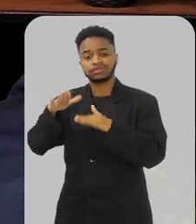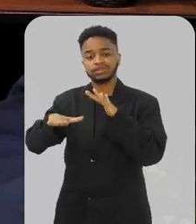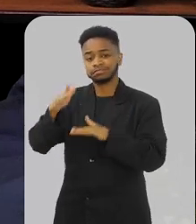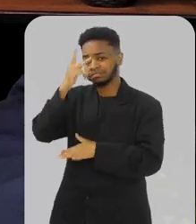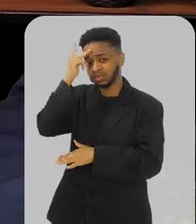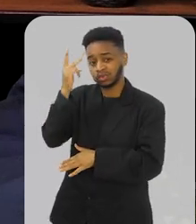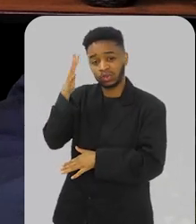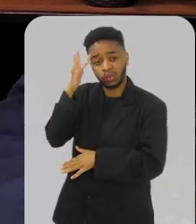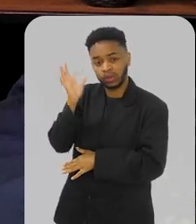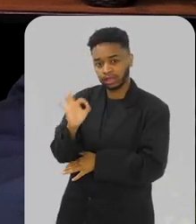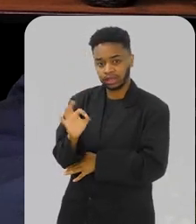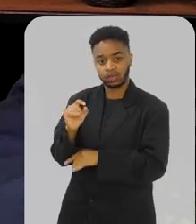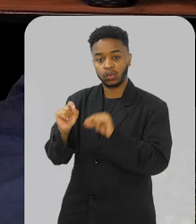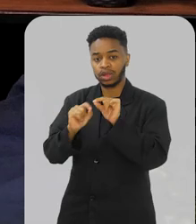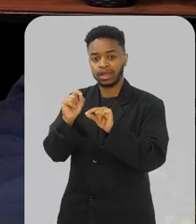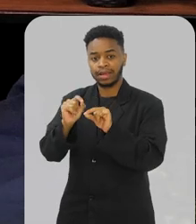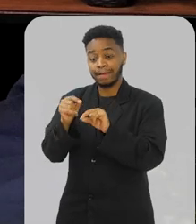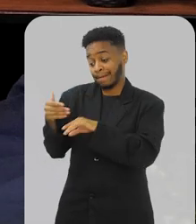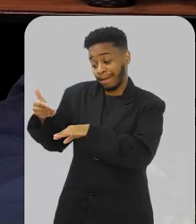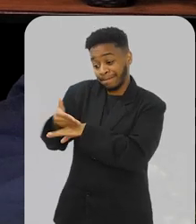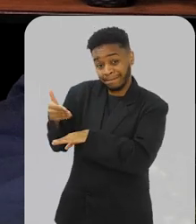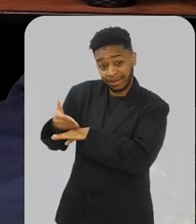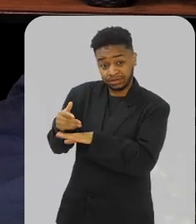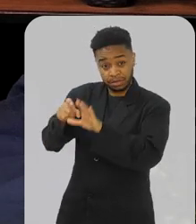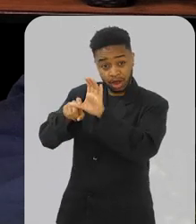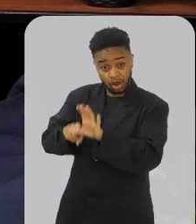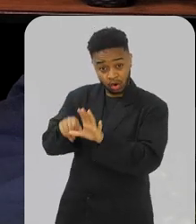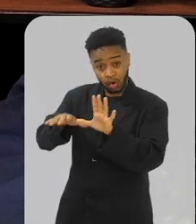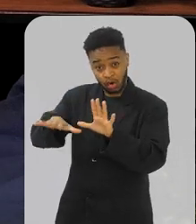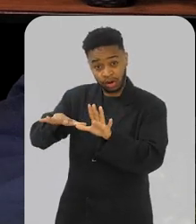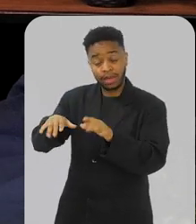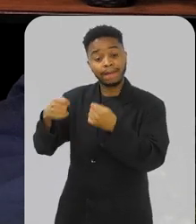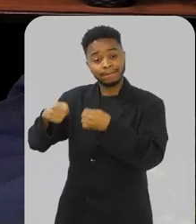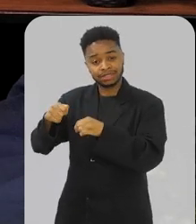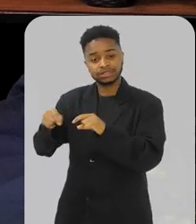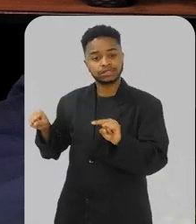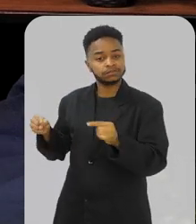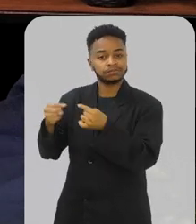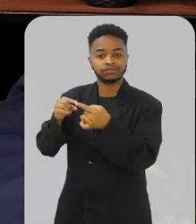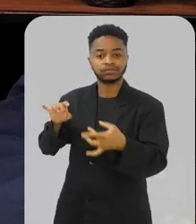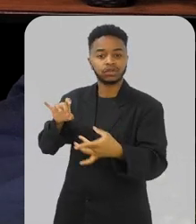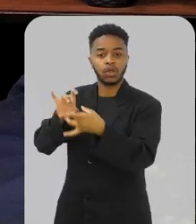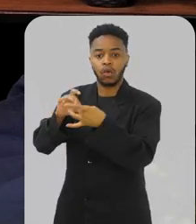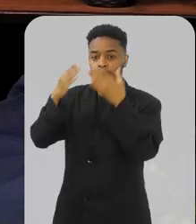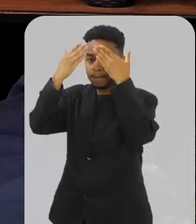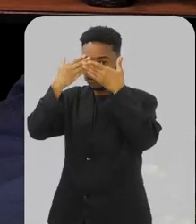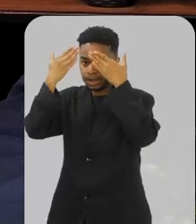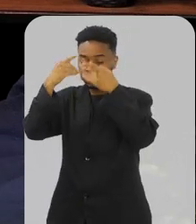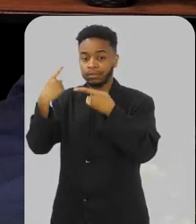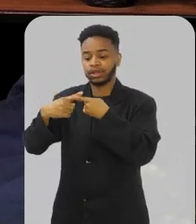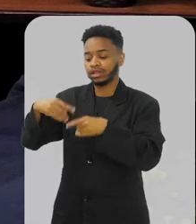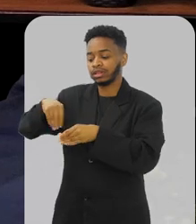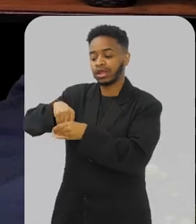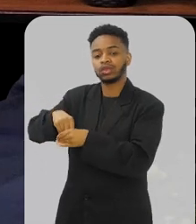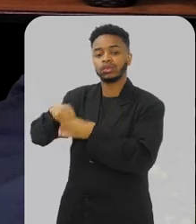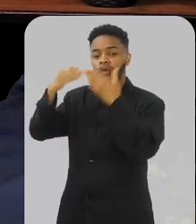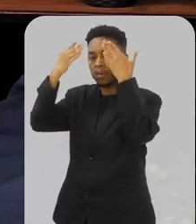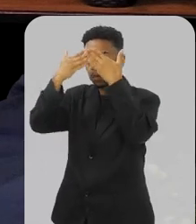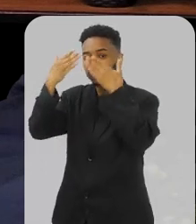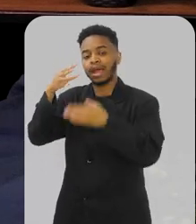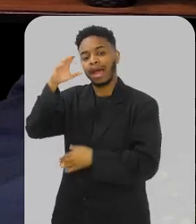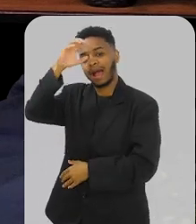entendem. Para ser da minha Angola, você tem que ser umbandista. Porque na Umbanda você aprende